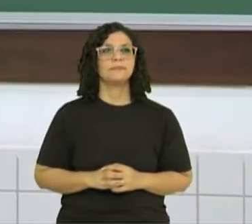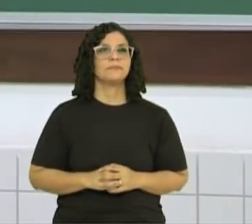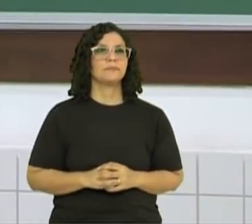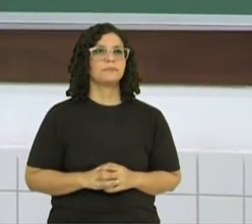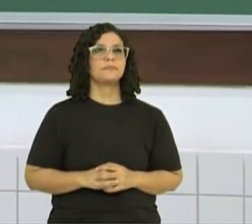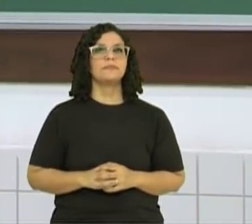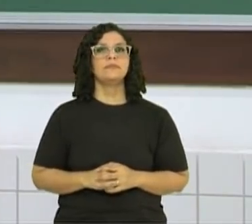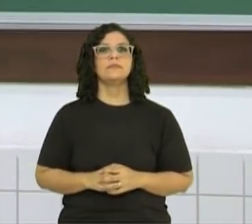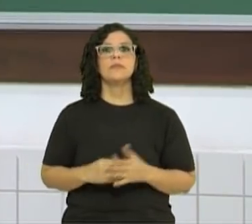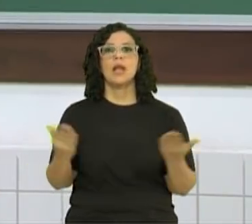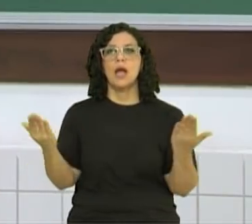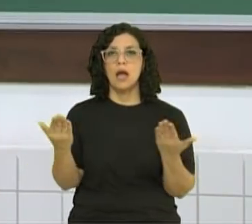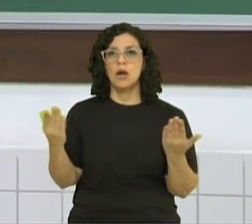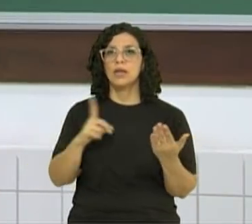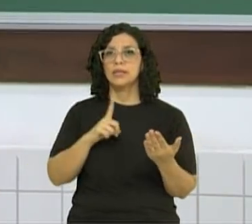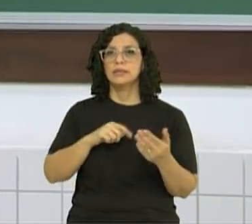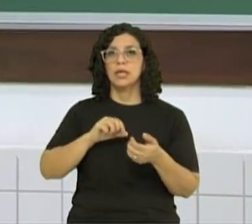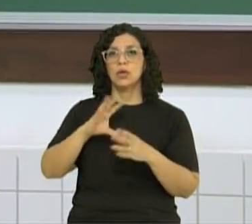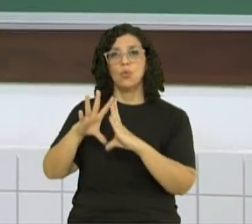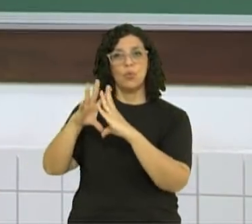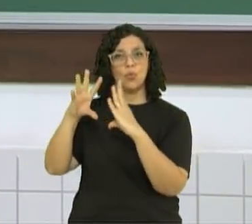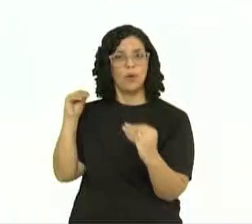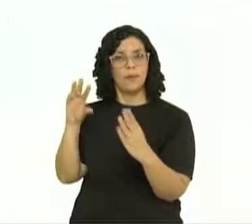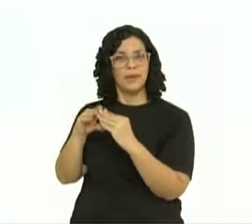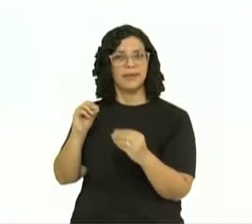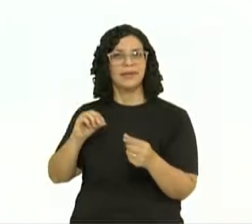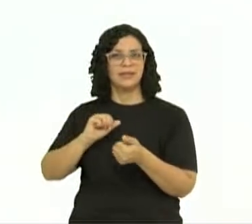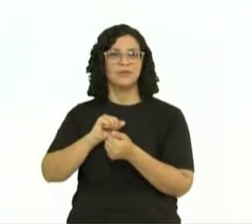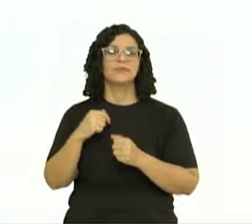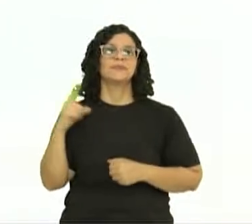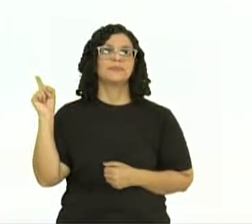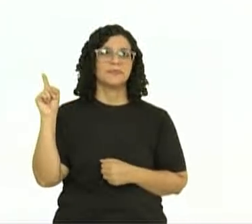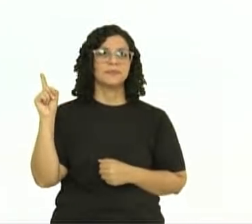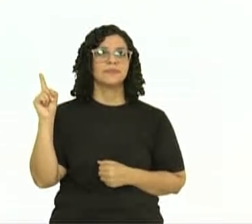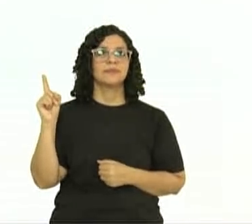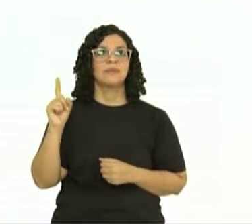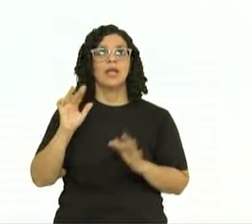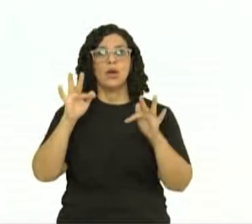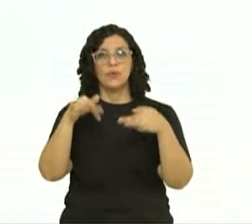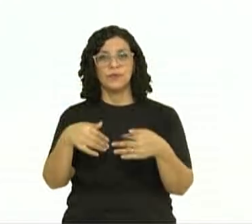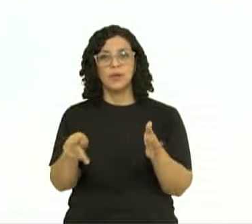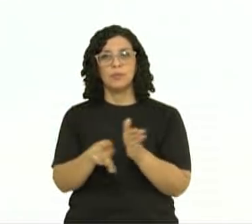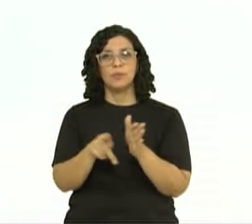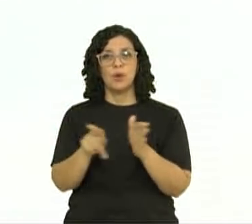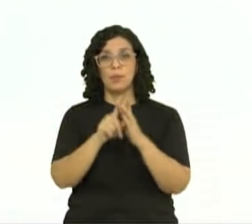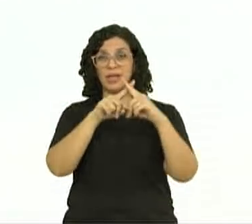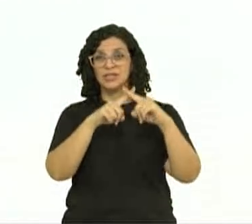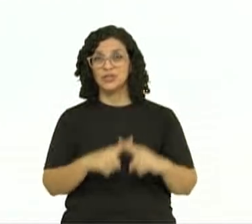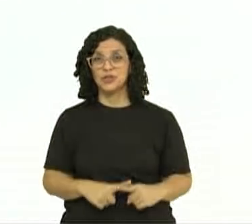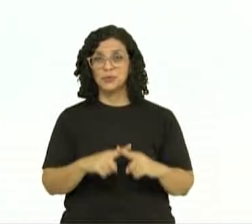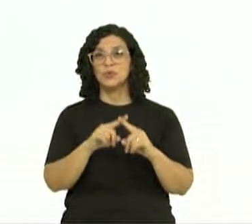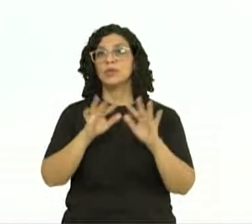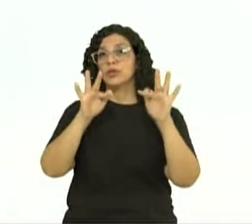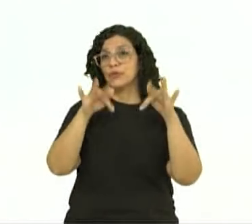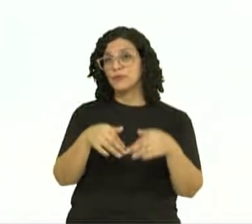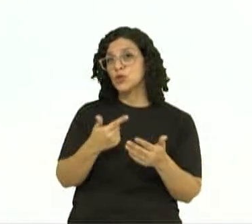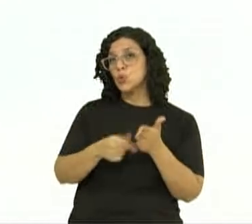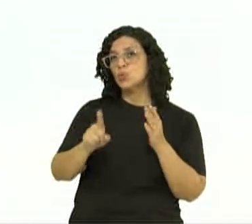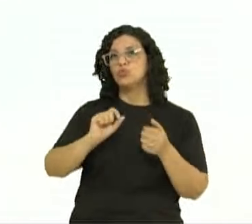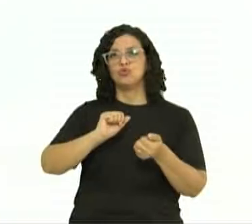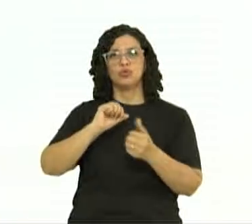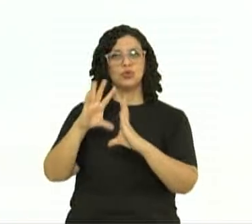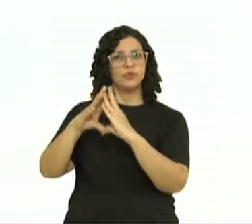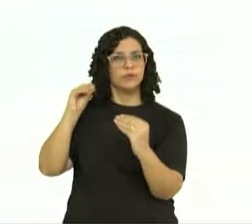né? Então aqui temos exemplo aqui, o futebol americano, né? Então aqui é a final o estádio da final do